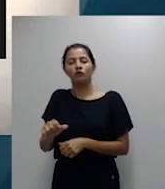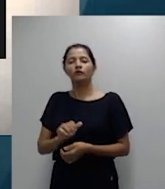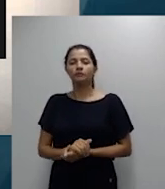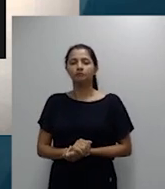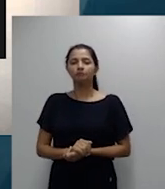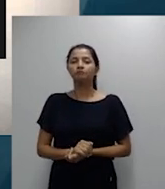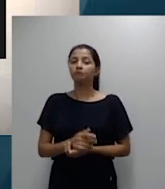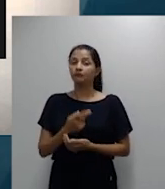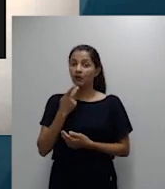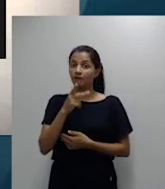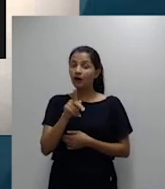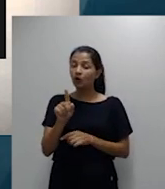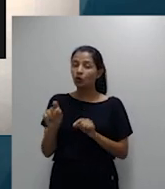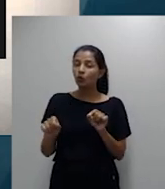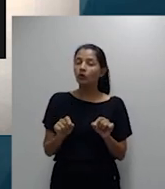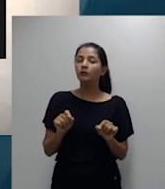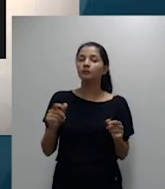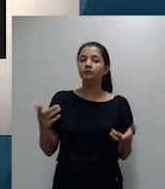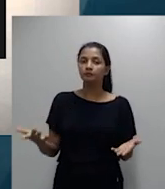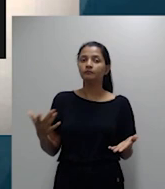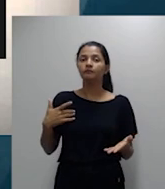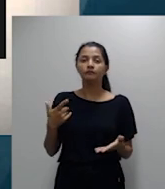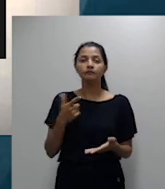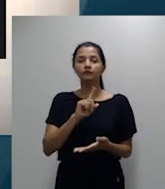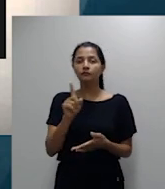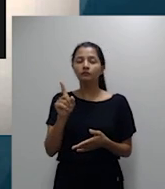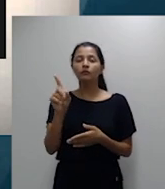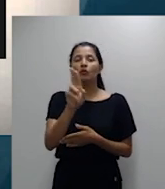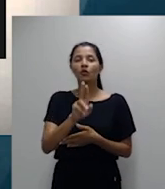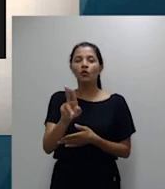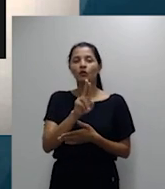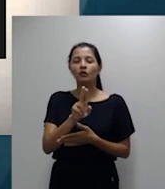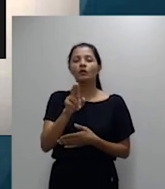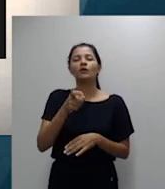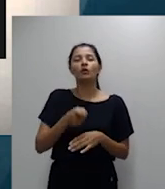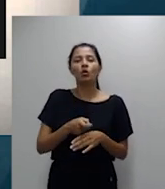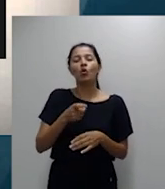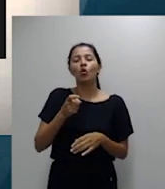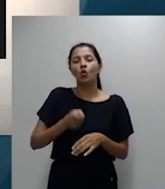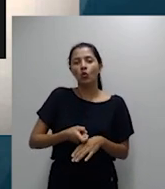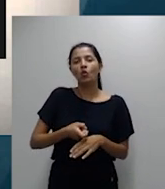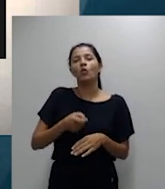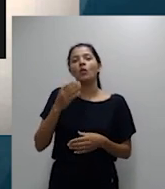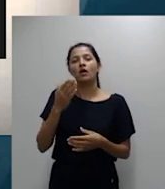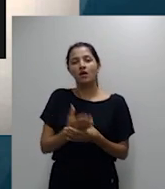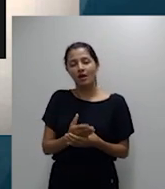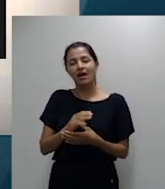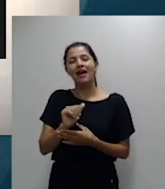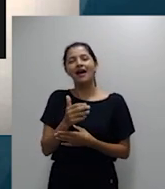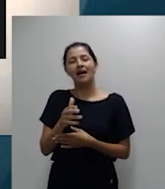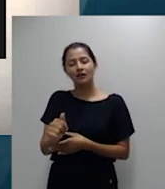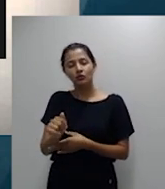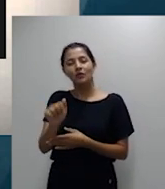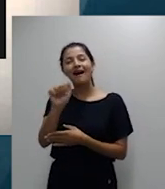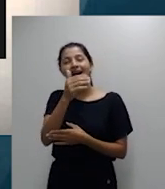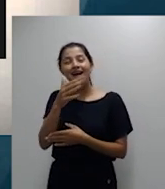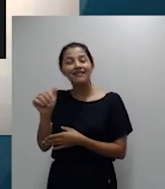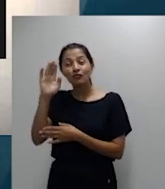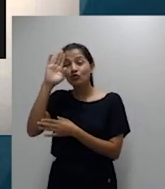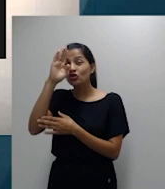a não aplicação ao caso concreto sem de orientação do Supremo Tribunal Federal do Paraná ação direta de inconstitucionalidade